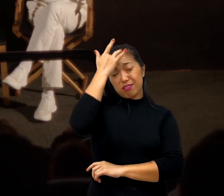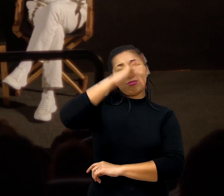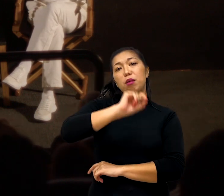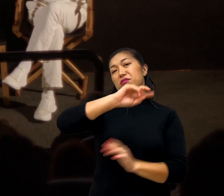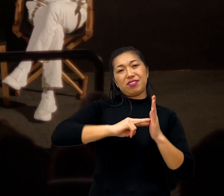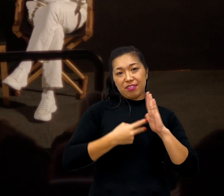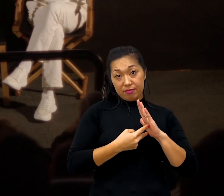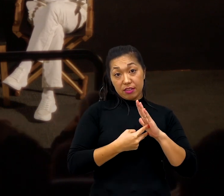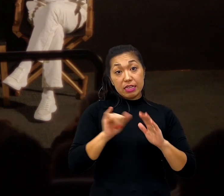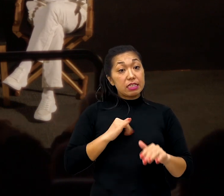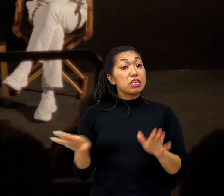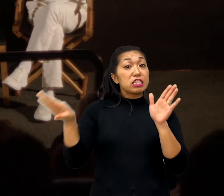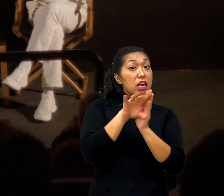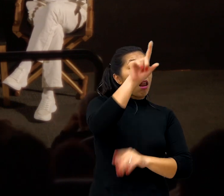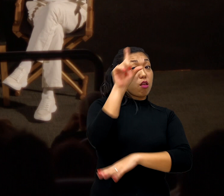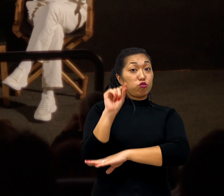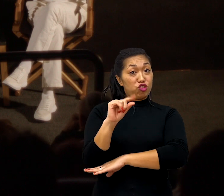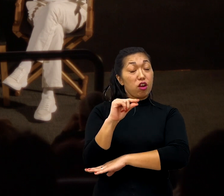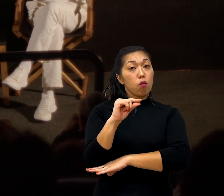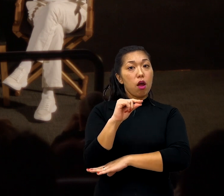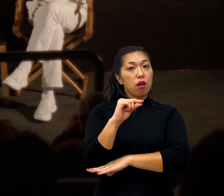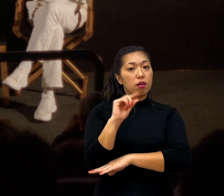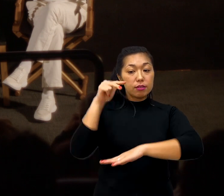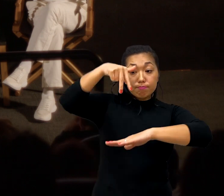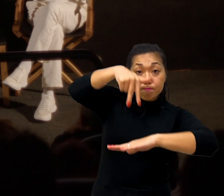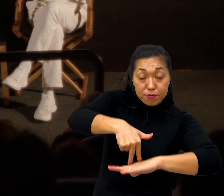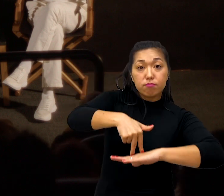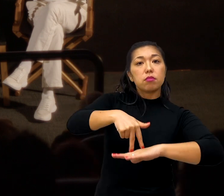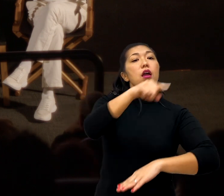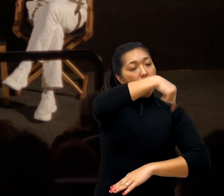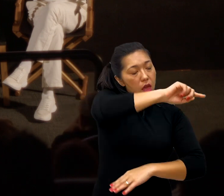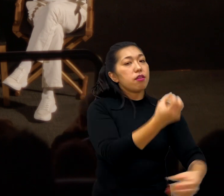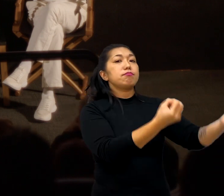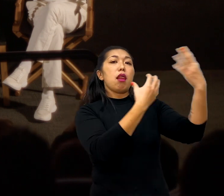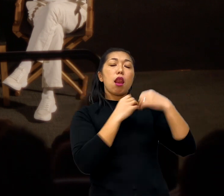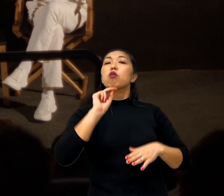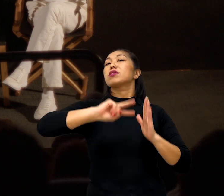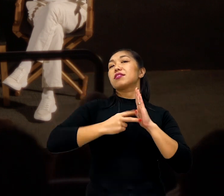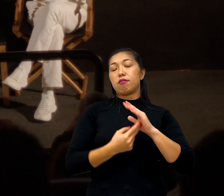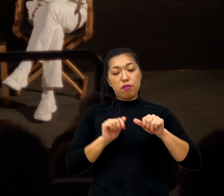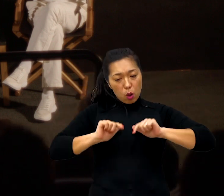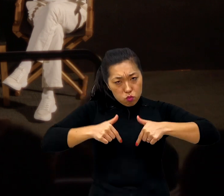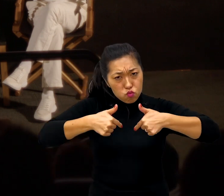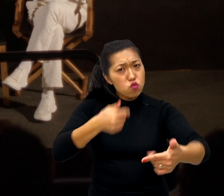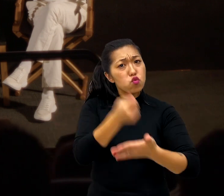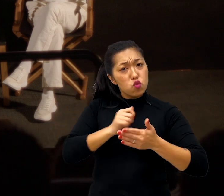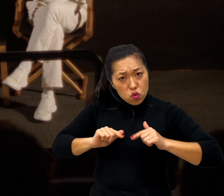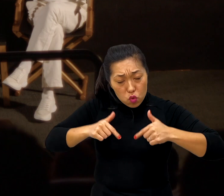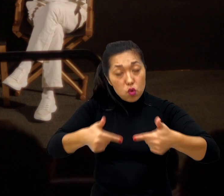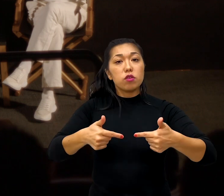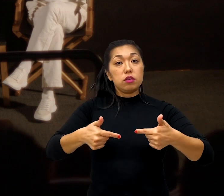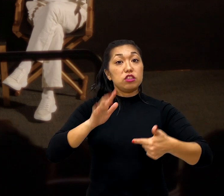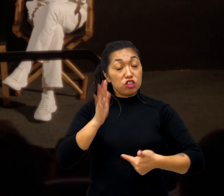do Jaraguá, aqui em São Paulo, eles vão ensinar para a gente muito bem o que é luta, o que eles estão falando há mais de 500 anos